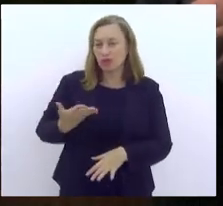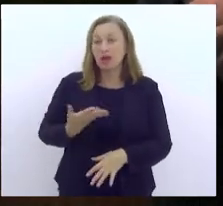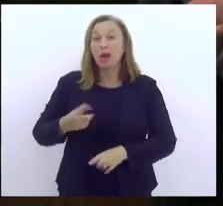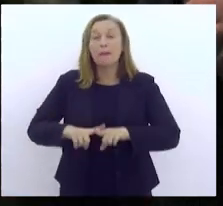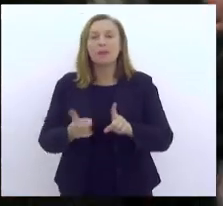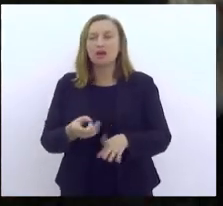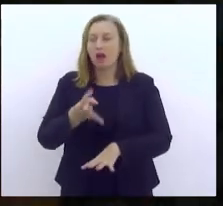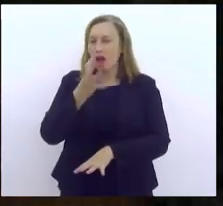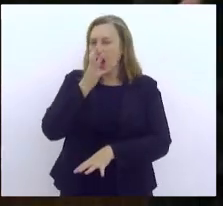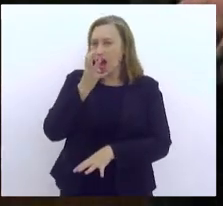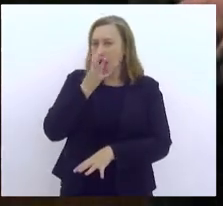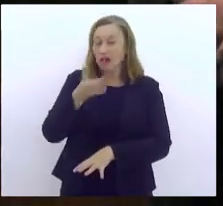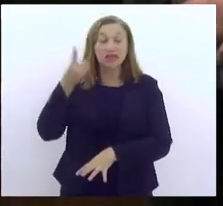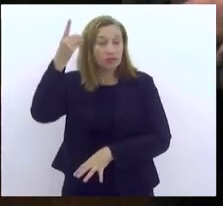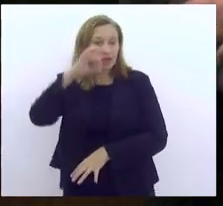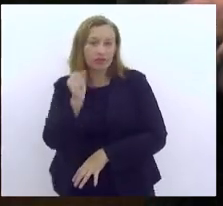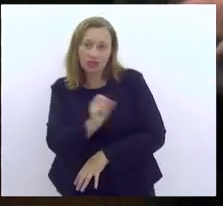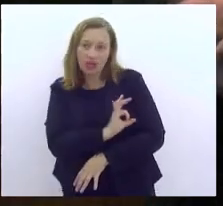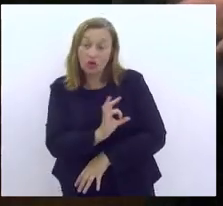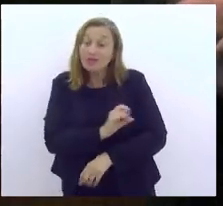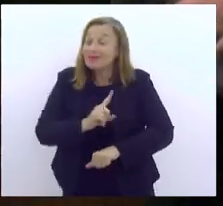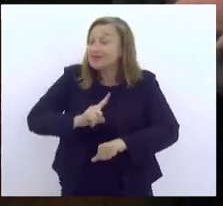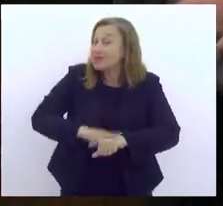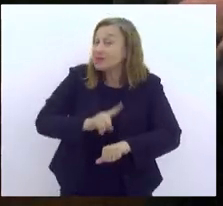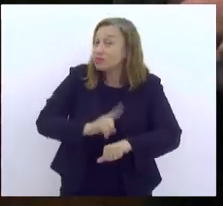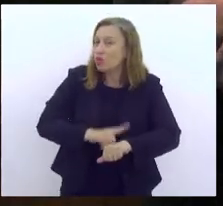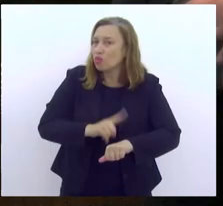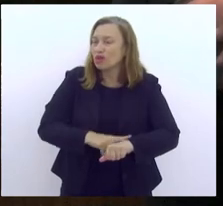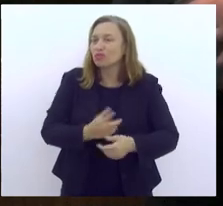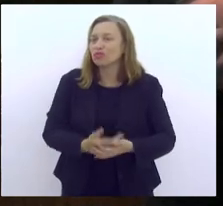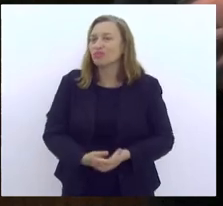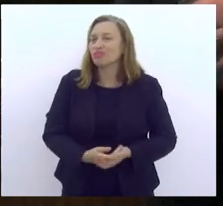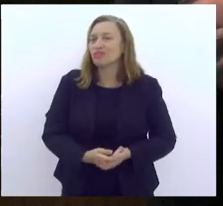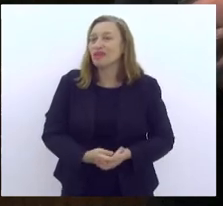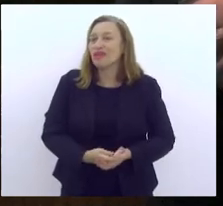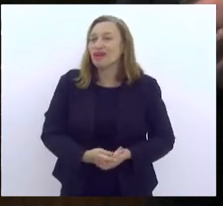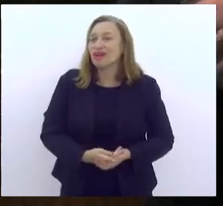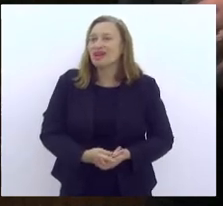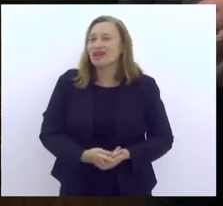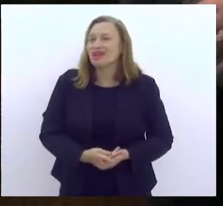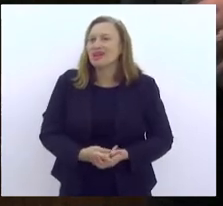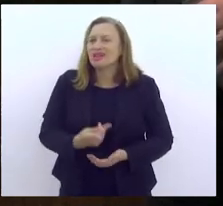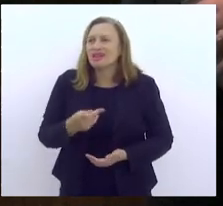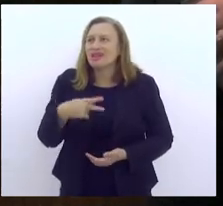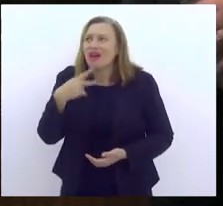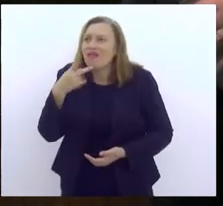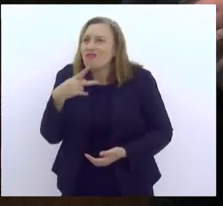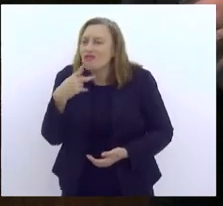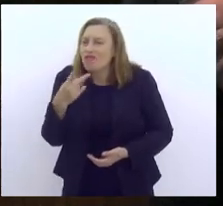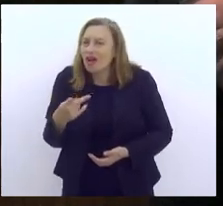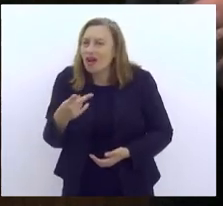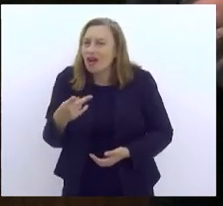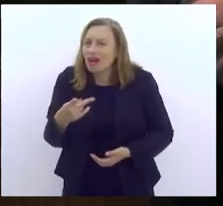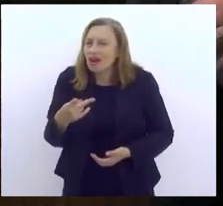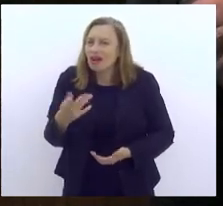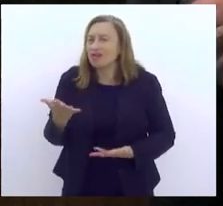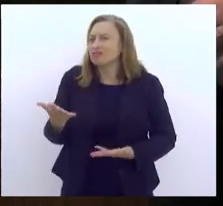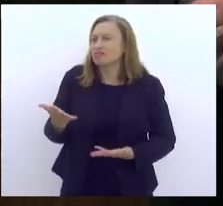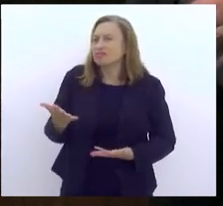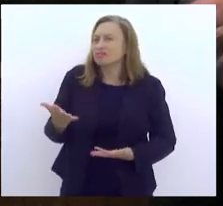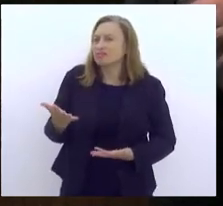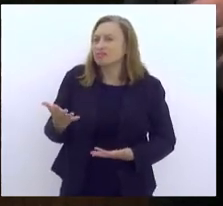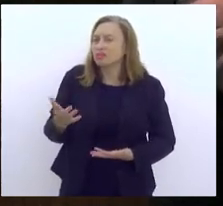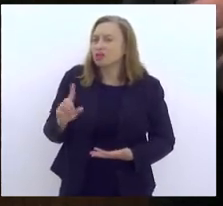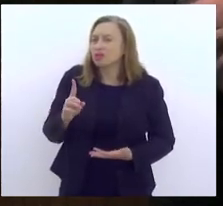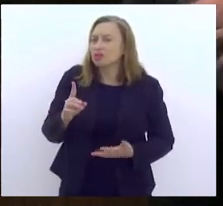deputada Marta Rocha, nesse exato momento, é que o discurso não está envolto exclusivamente